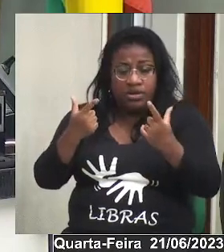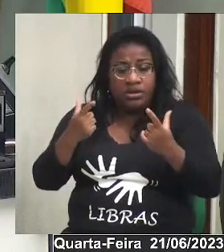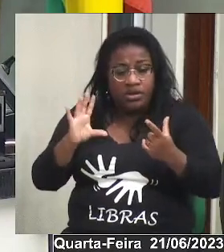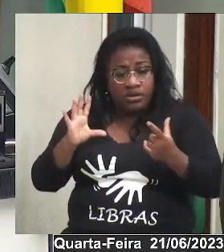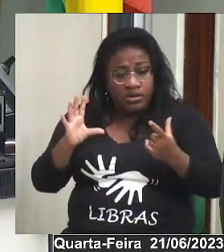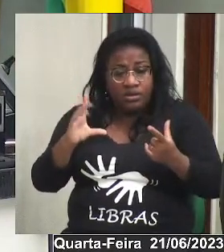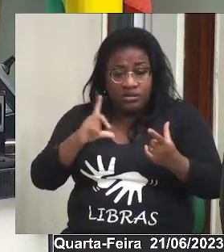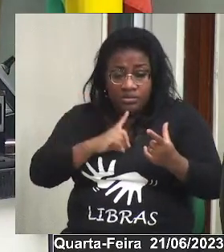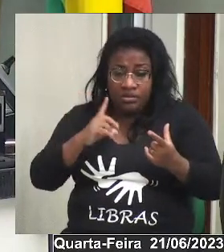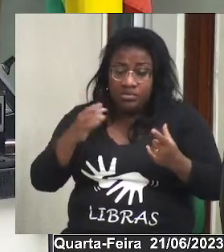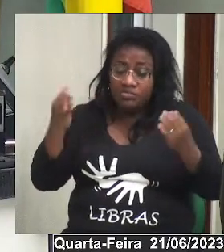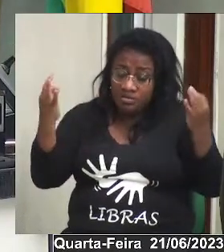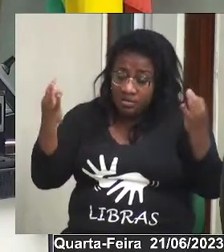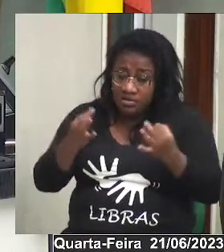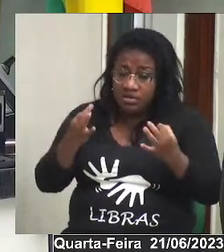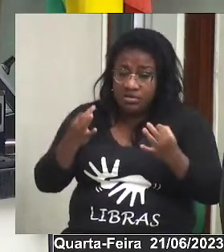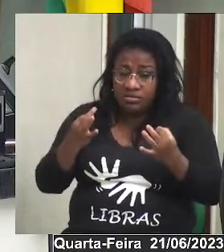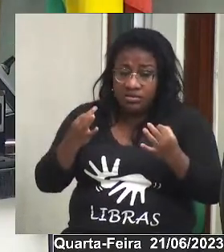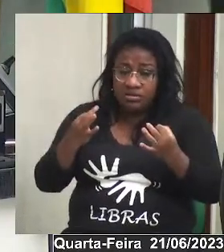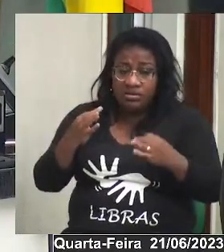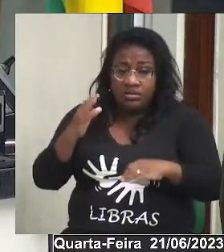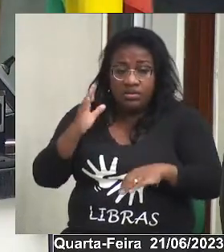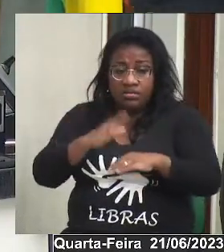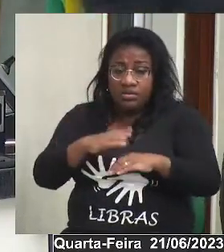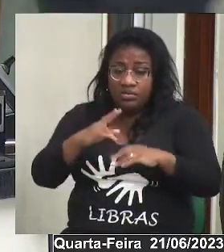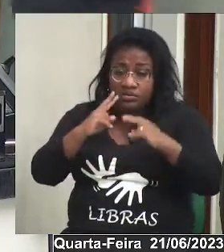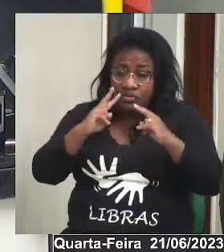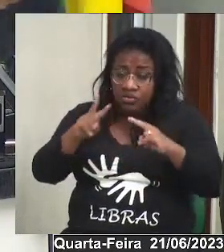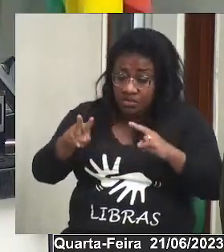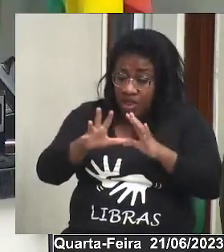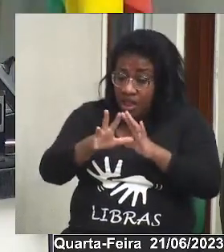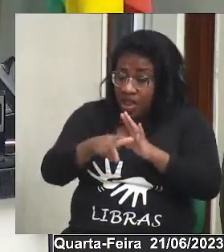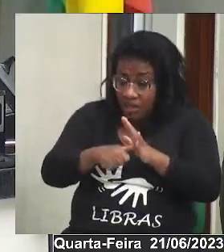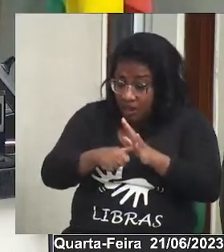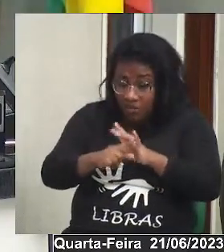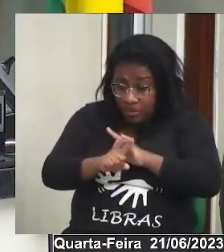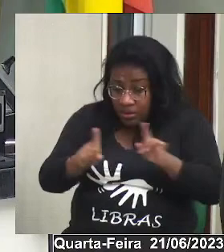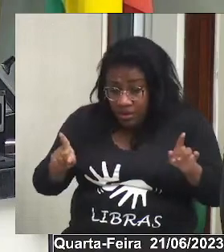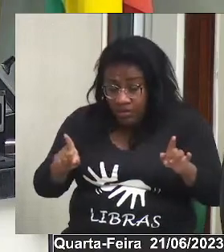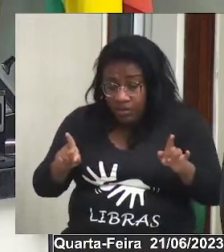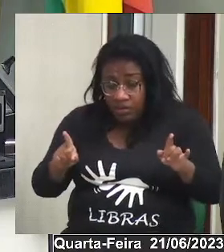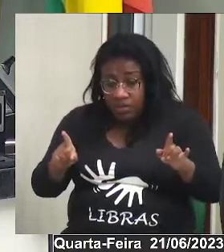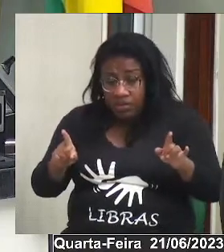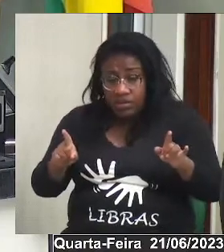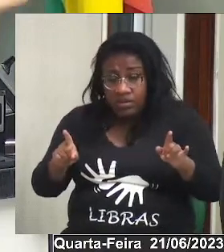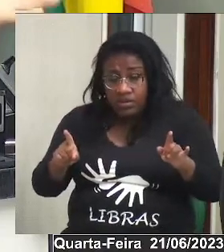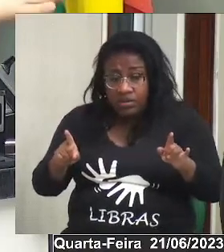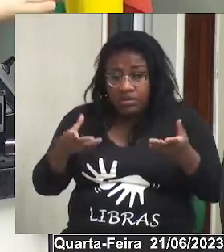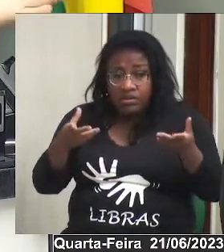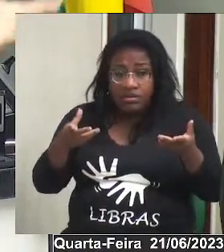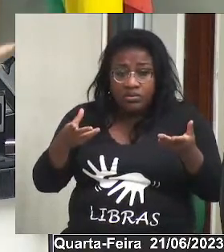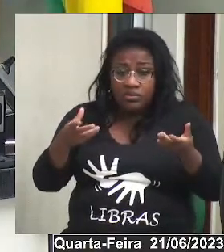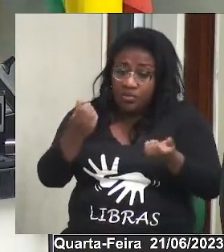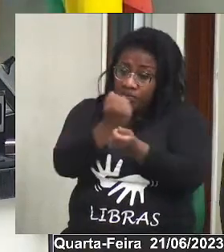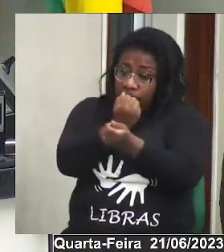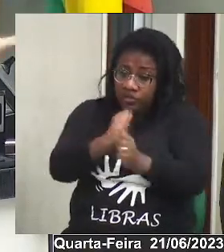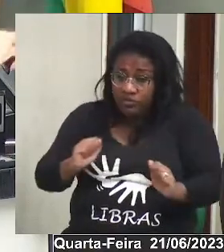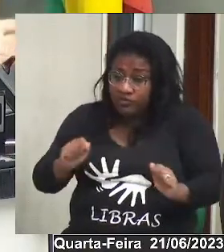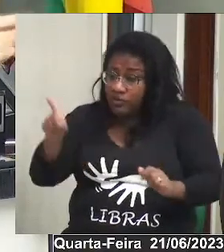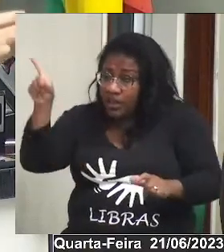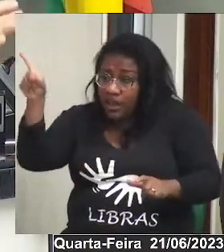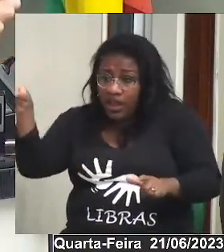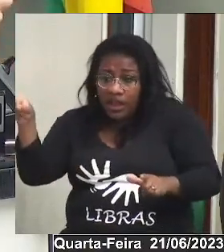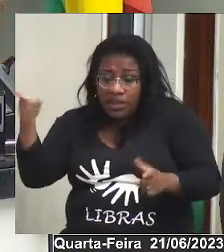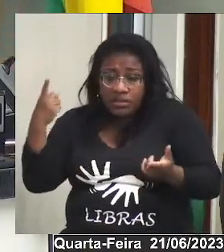Eu tenho plena certeza disso. É um bairro da periferia. Nem isso o senhor foi ladrão. O senhor não escolheu. O senhor não é possível que lá também